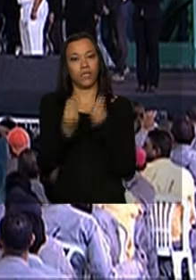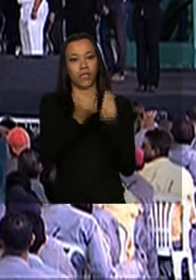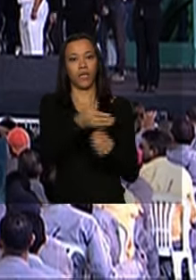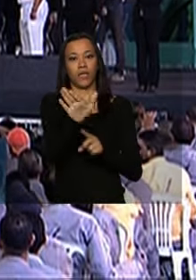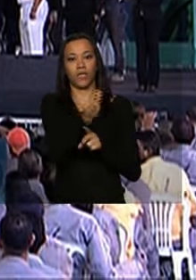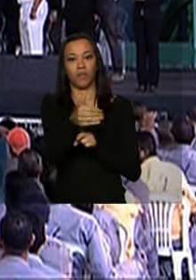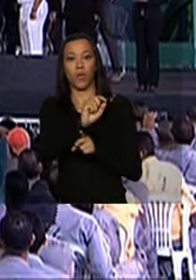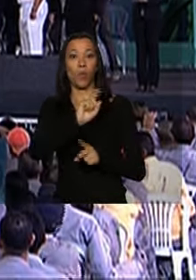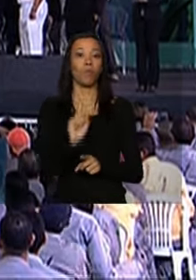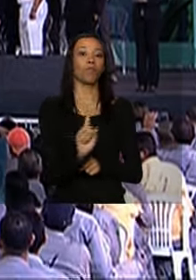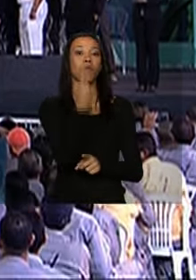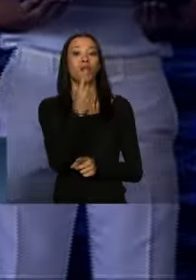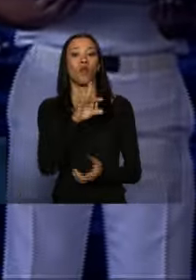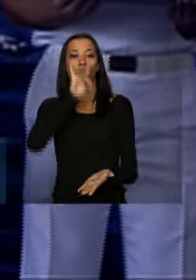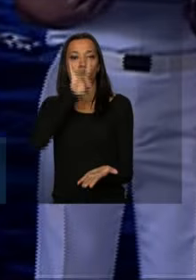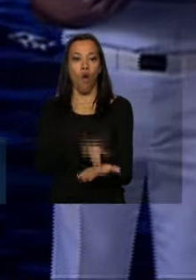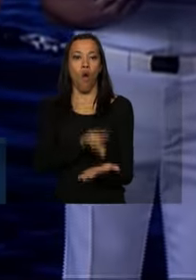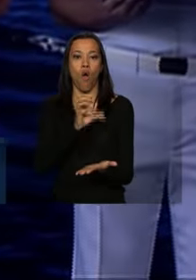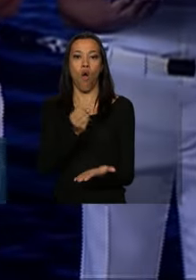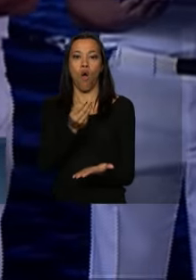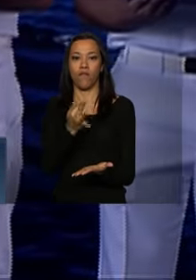Agnaldo.